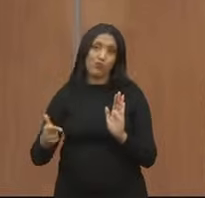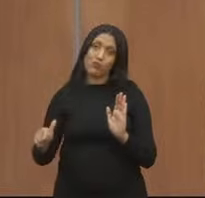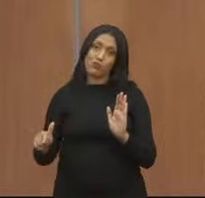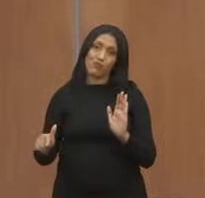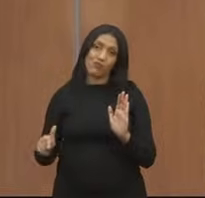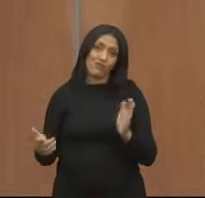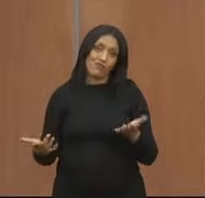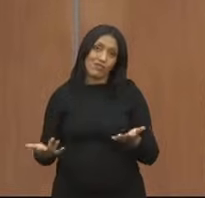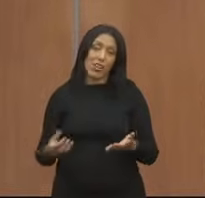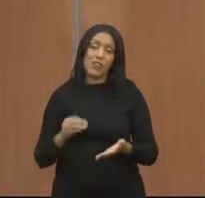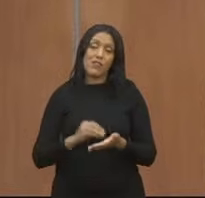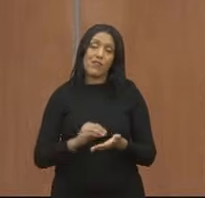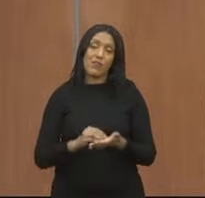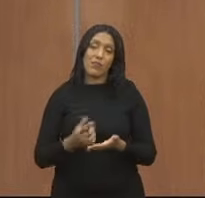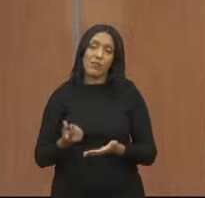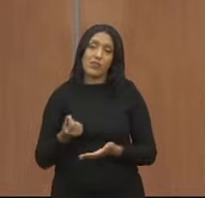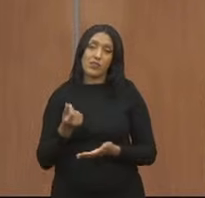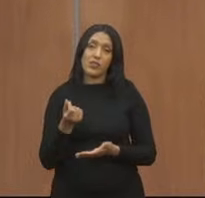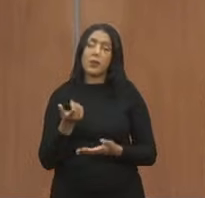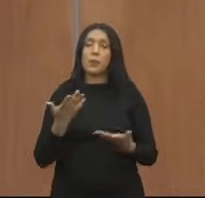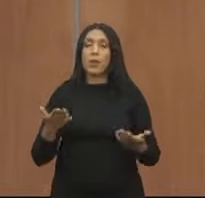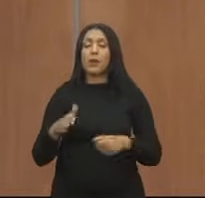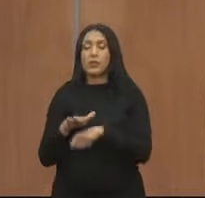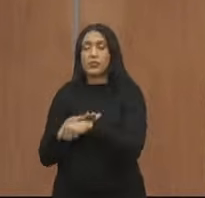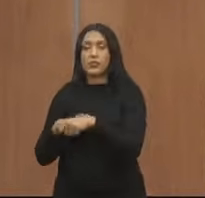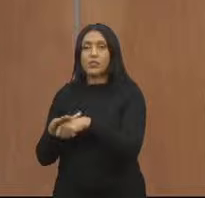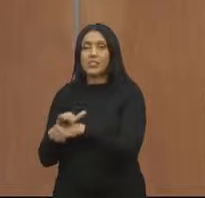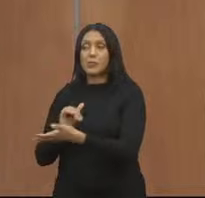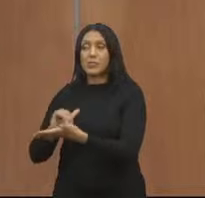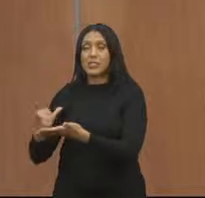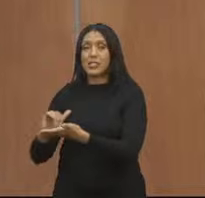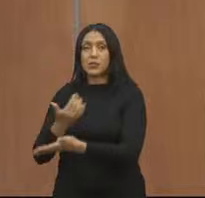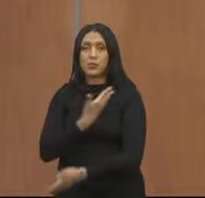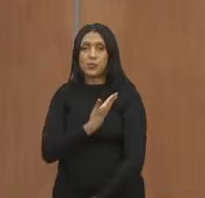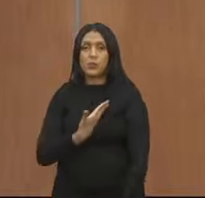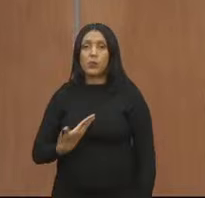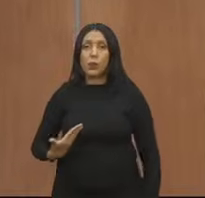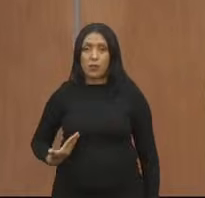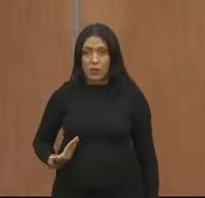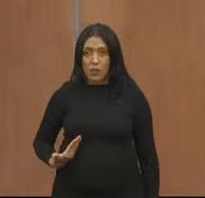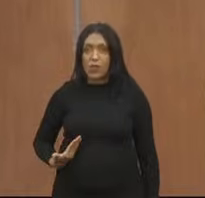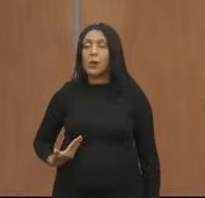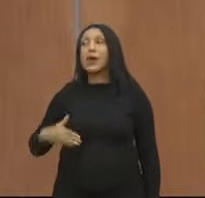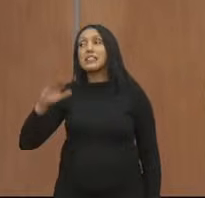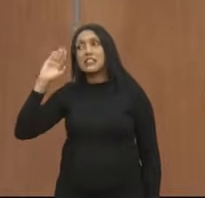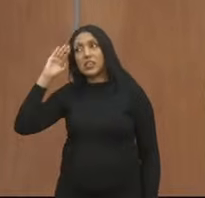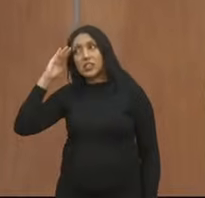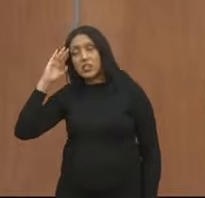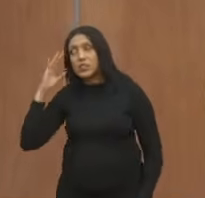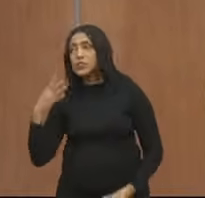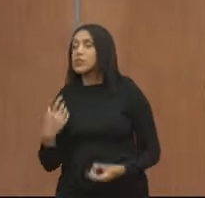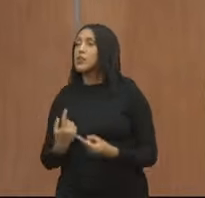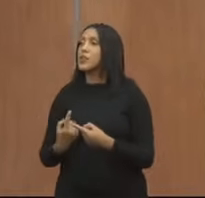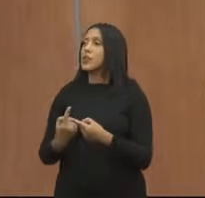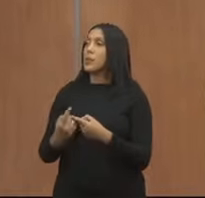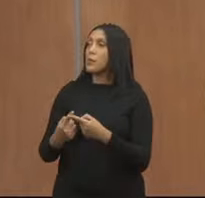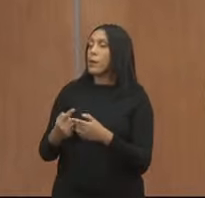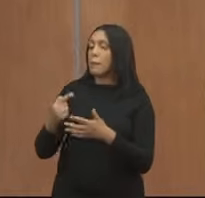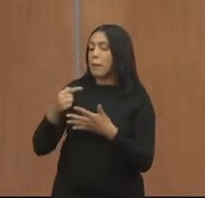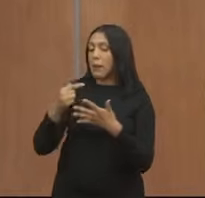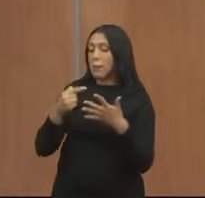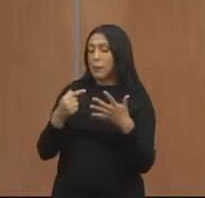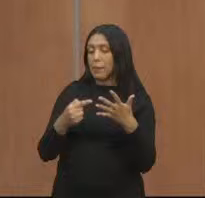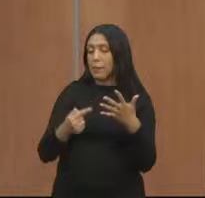com o Guilherme, conversando com o secretário de governo, então a gente verificou essa situação e nos foi passado que essas 6